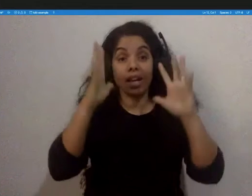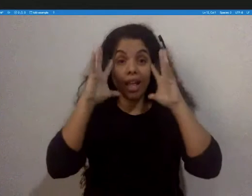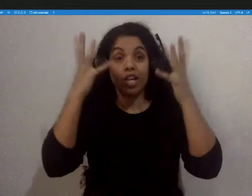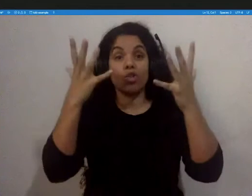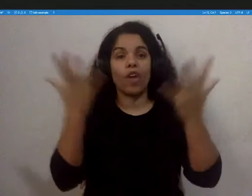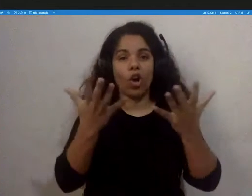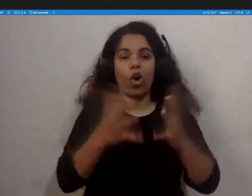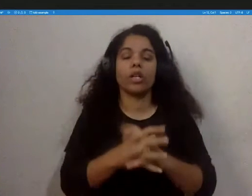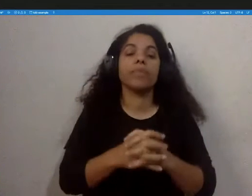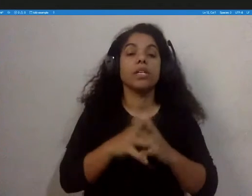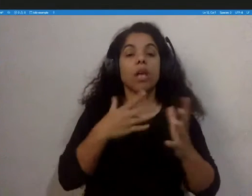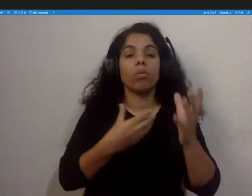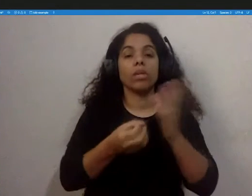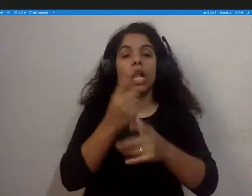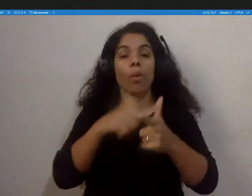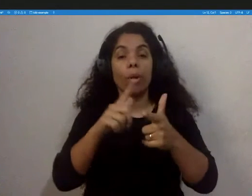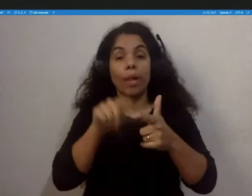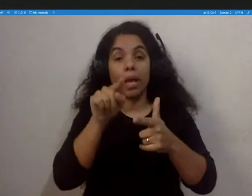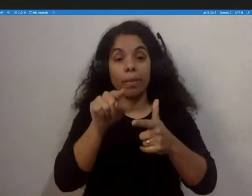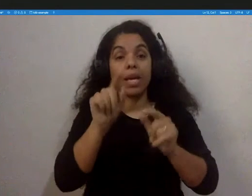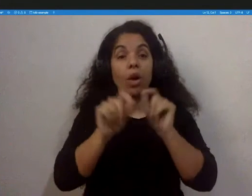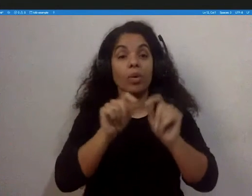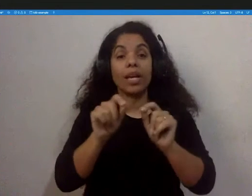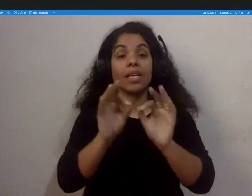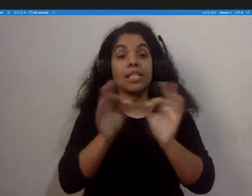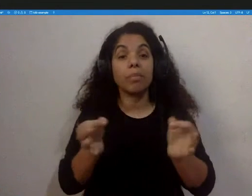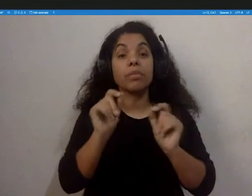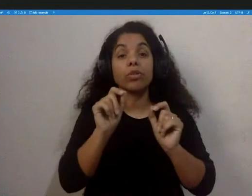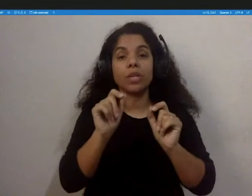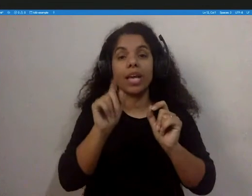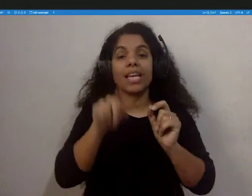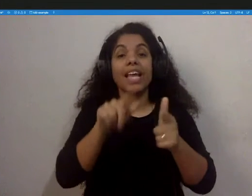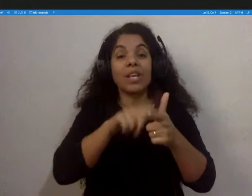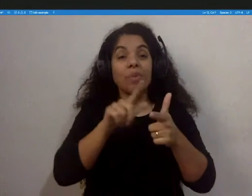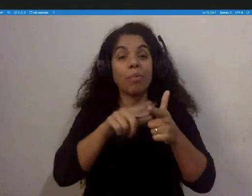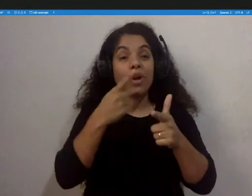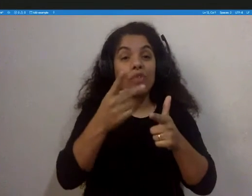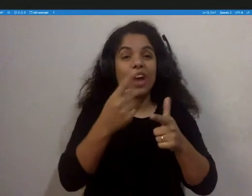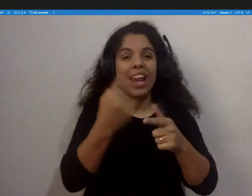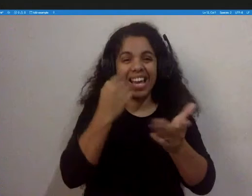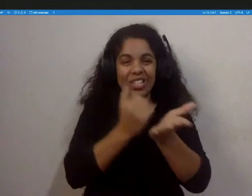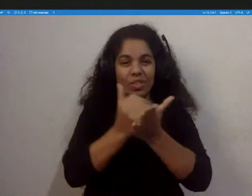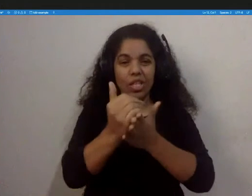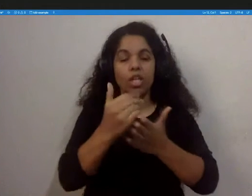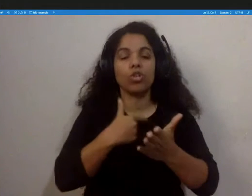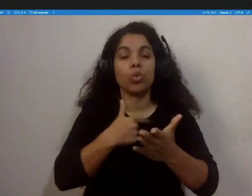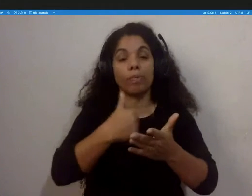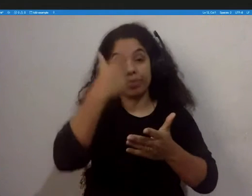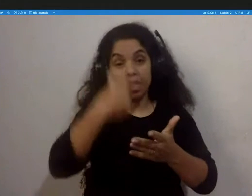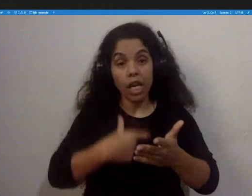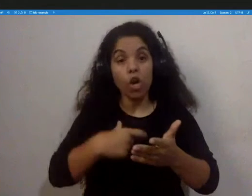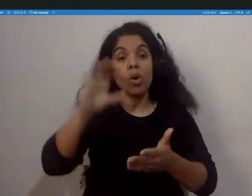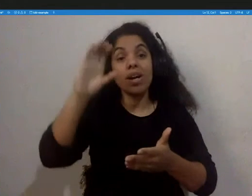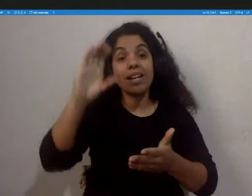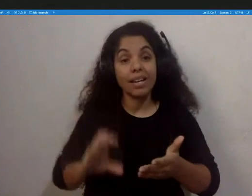resolver agora. Então eu criei um problema aqui que é simplesmente o seguinte, aquele problema que eu falei lá no início. Eu, como